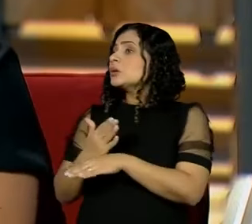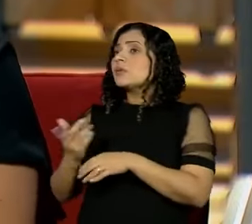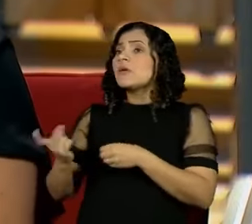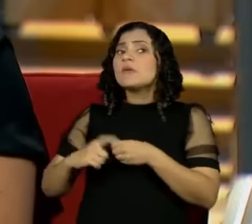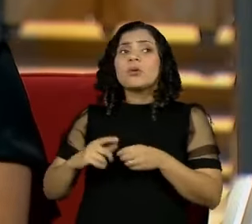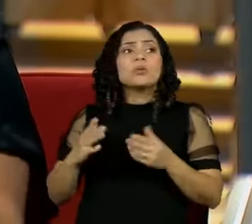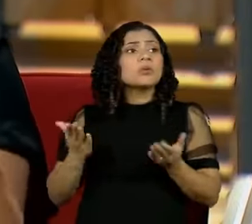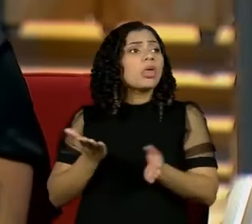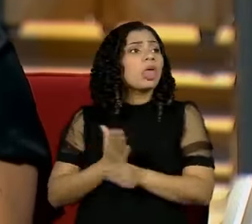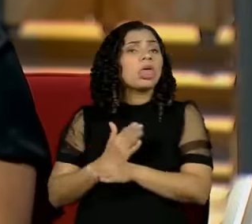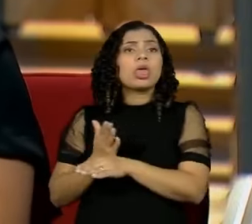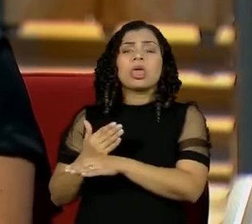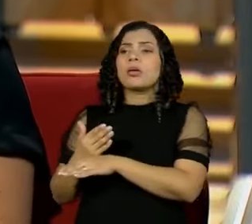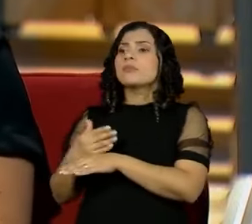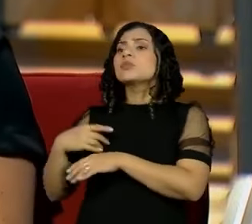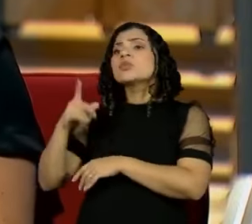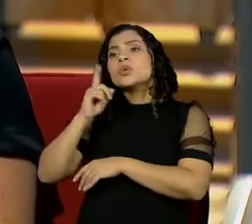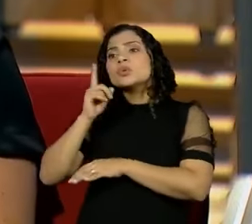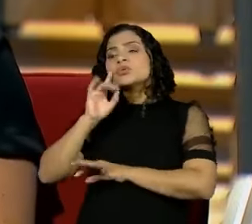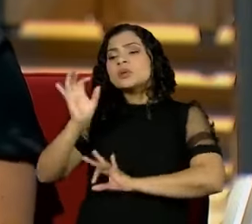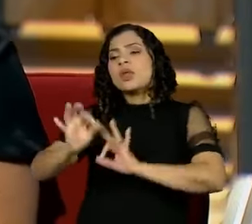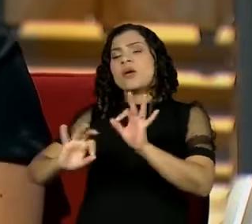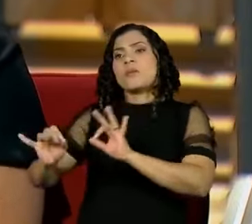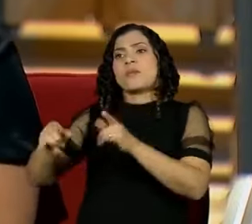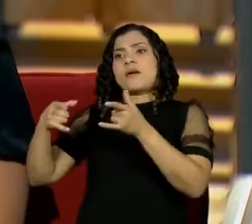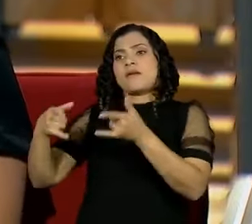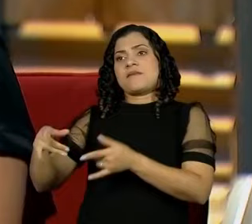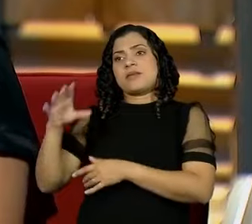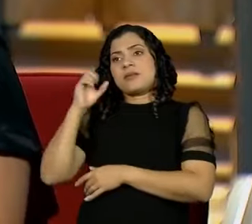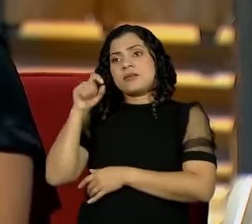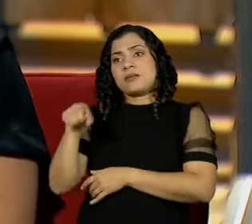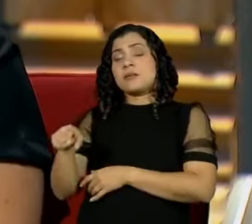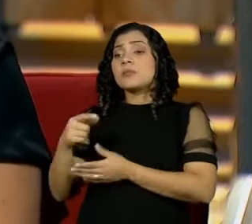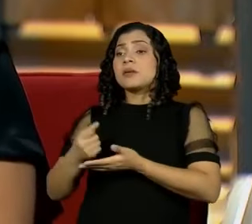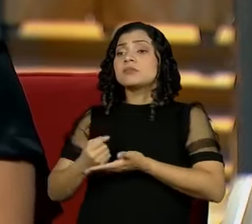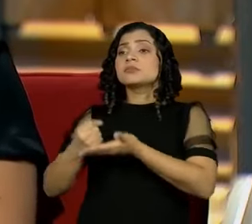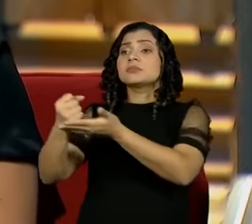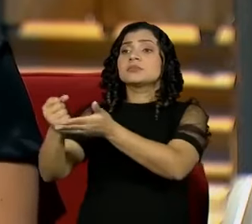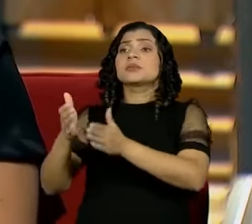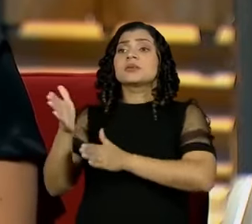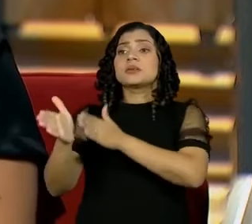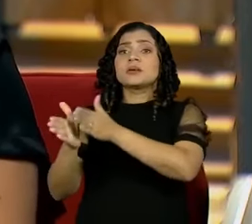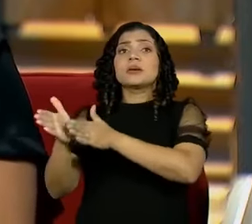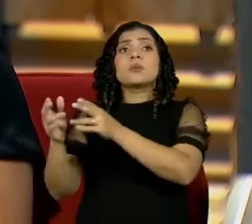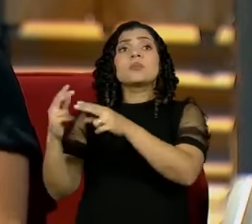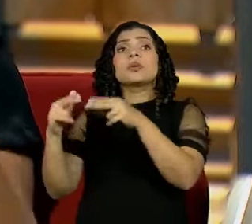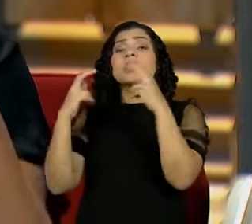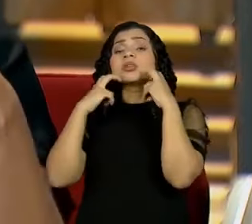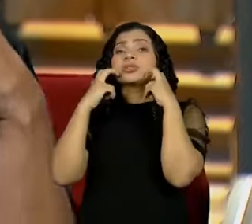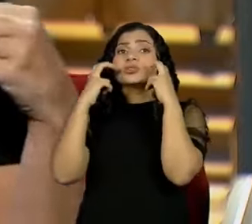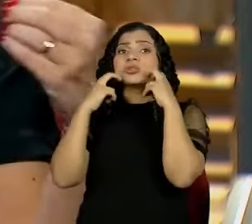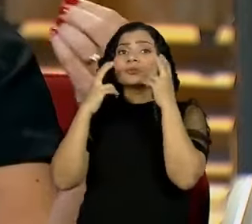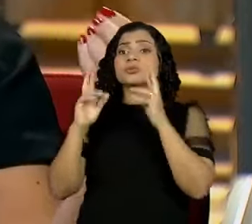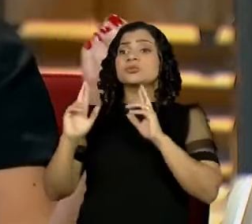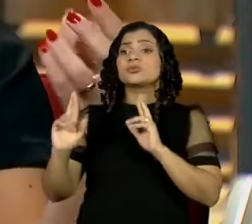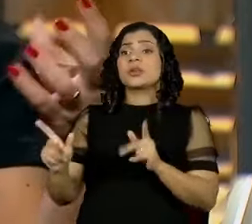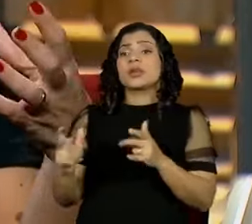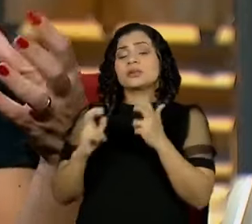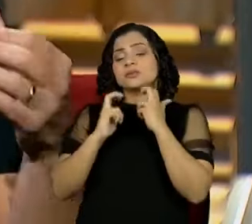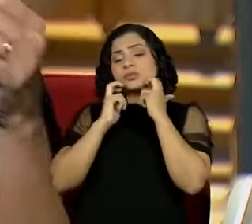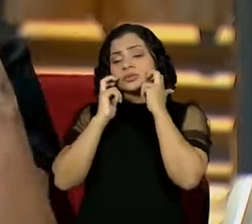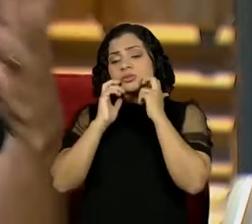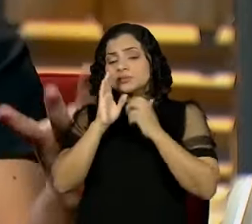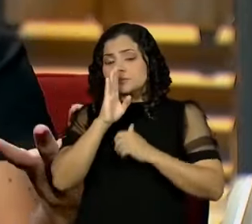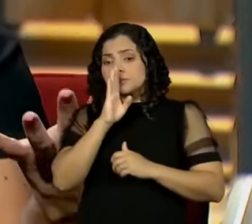voltar ela arrumava todos os dias a cama dele e ela manda esse menino para lá porque ele era tímido E aí ele é diferente Ele é tímido